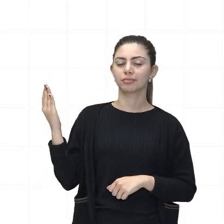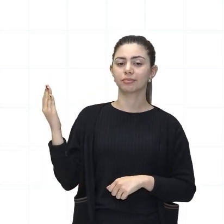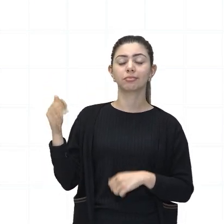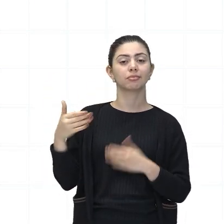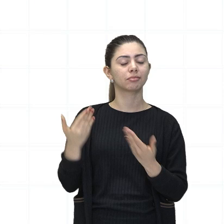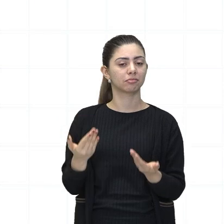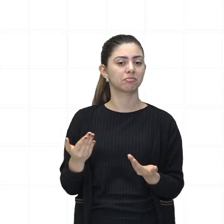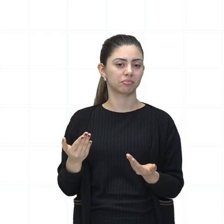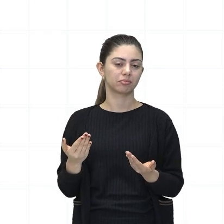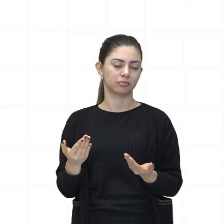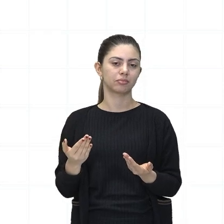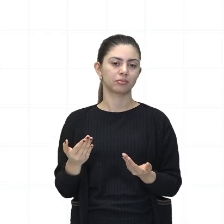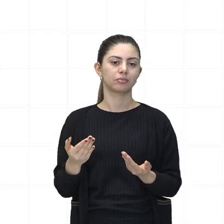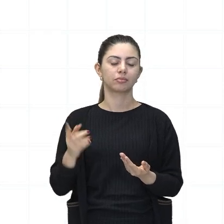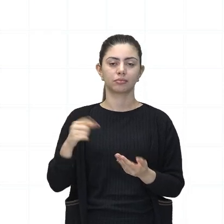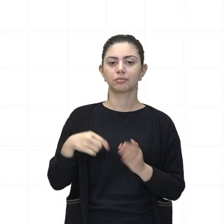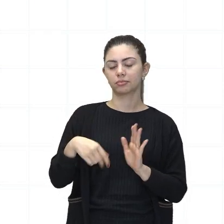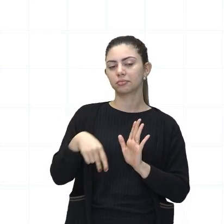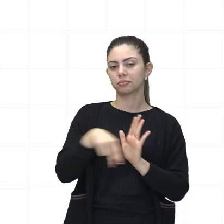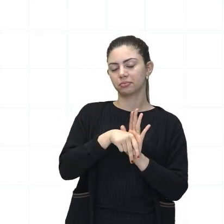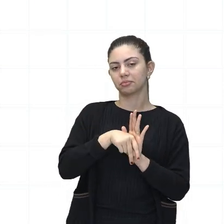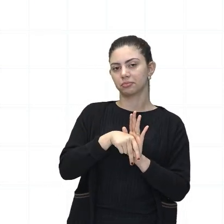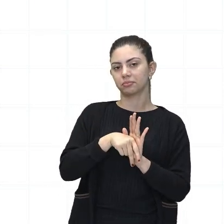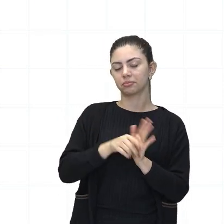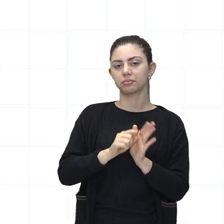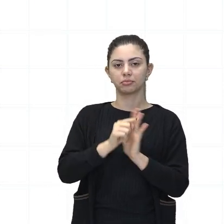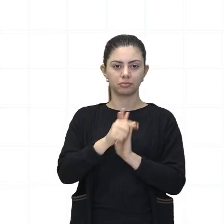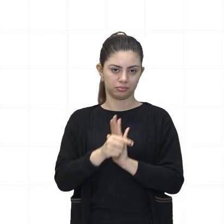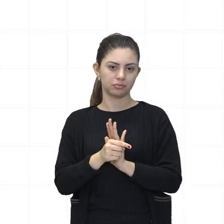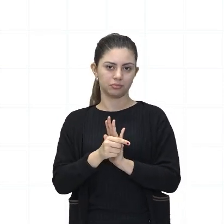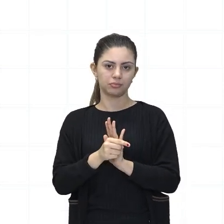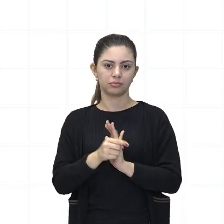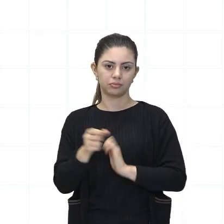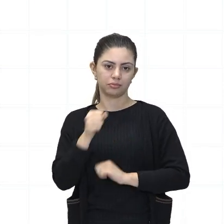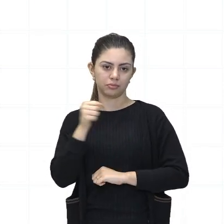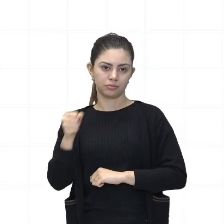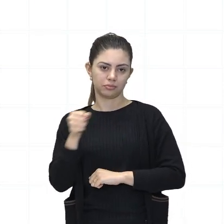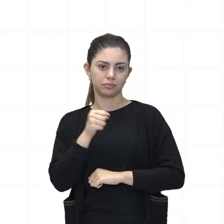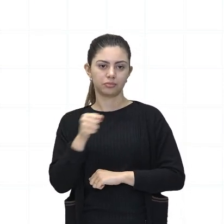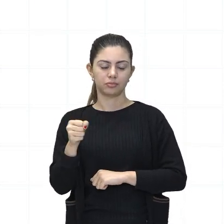pode falar essa letra T com som de R também. Então, Reader's